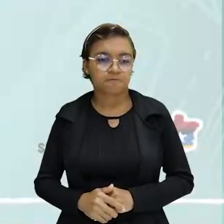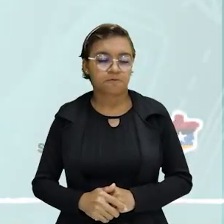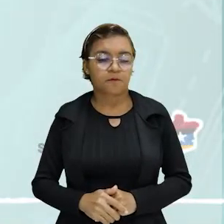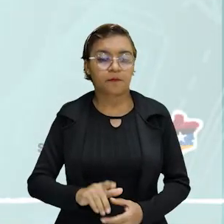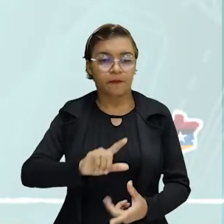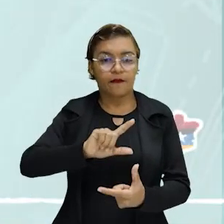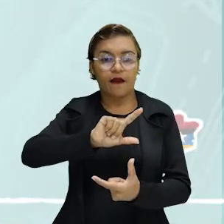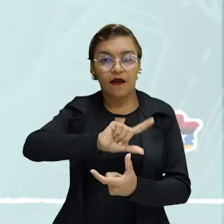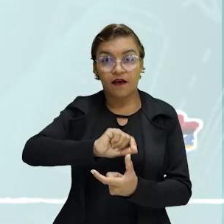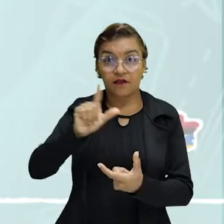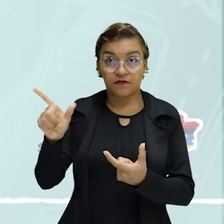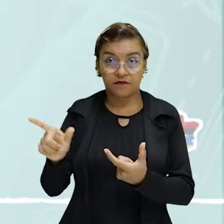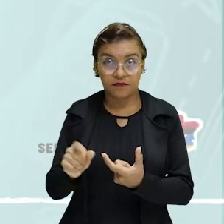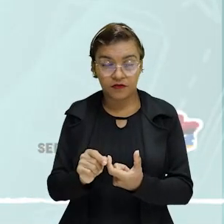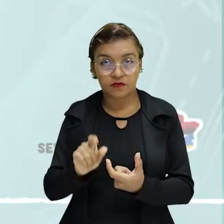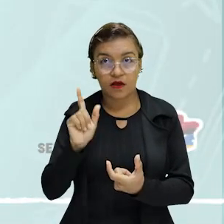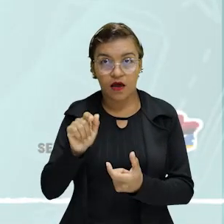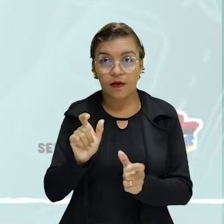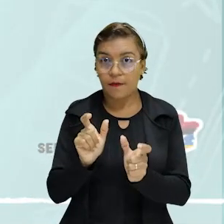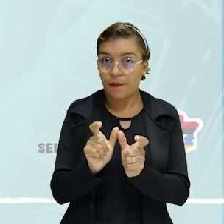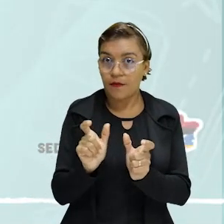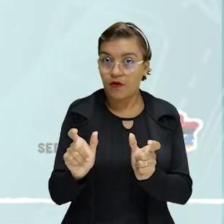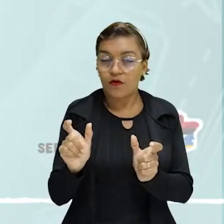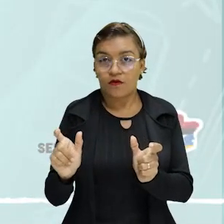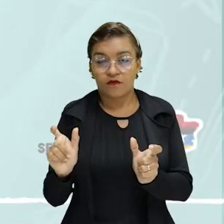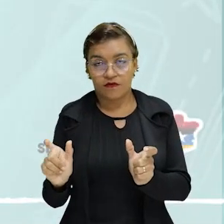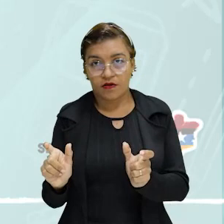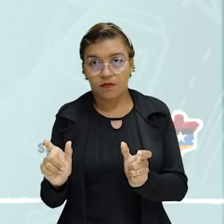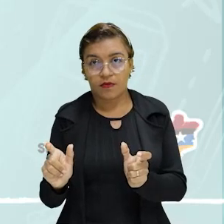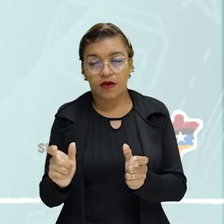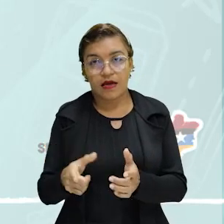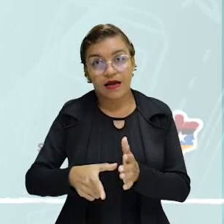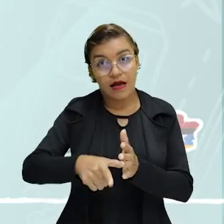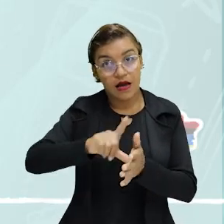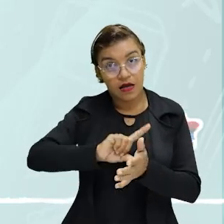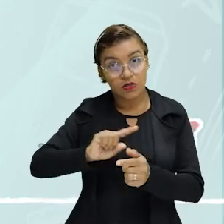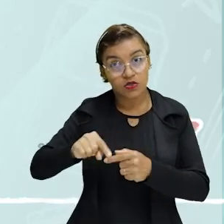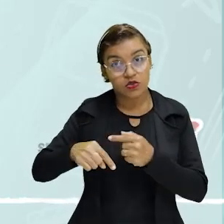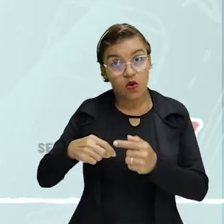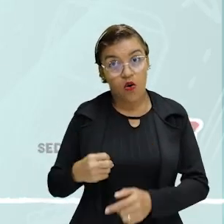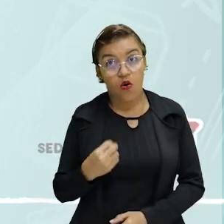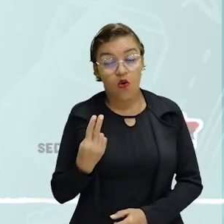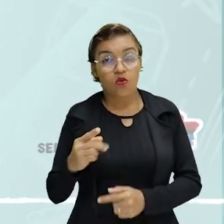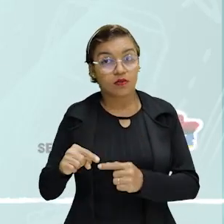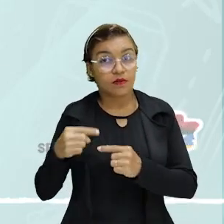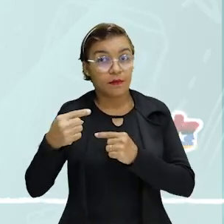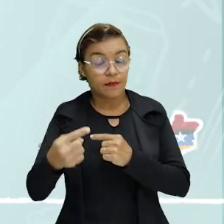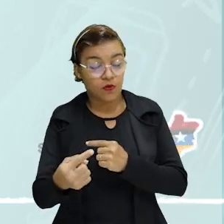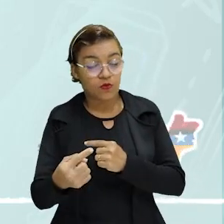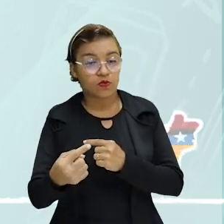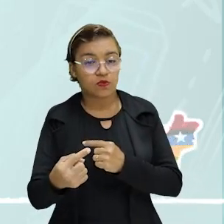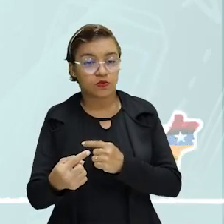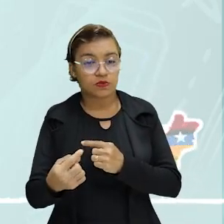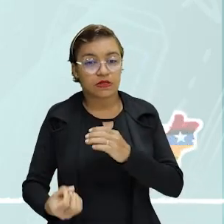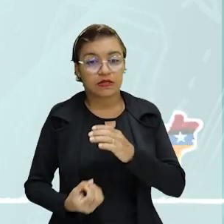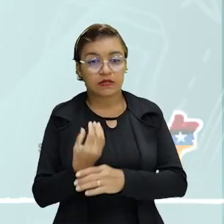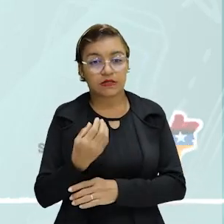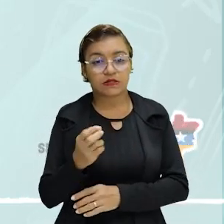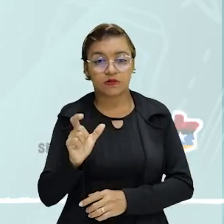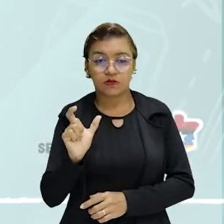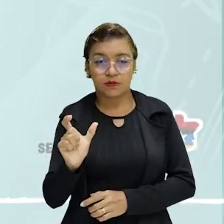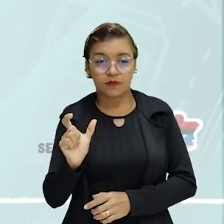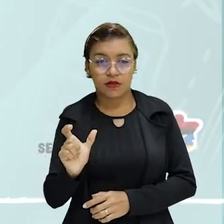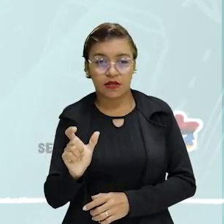Afixos. Os afixos são morfemas que vêm antes ou depois do radical no processo de formação de palavras. Eles se dividem em 2